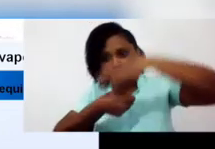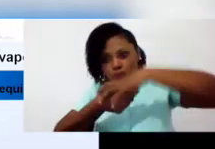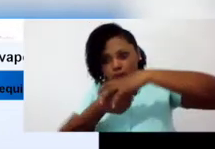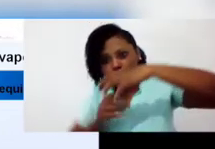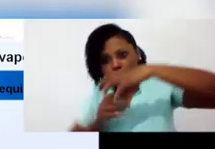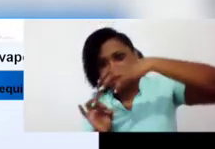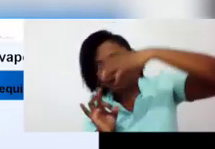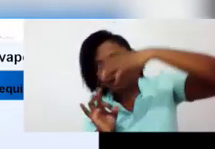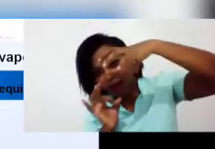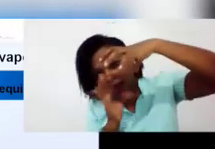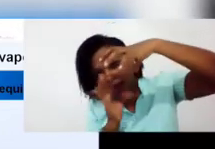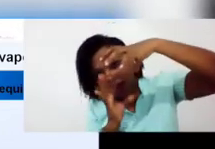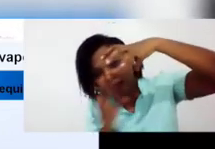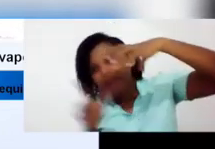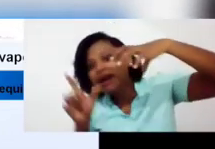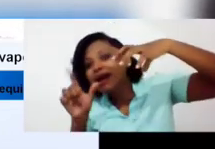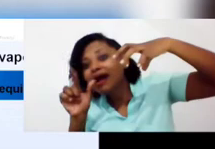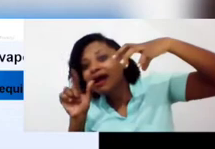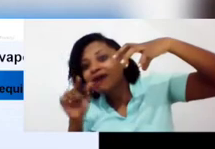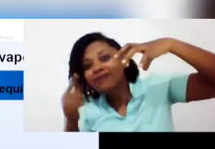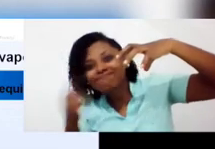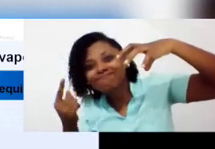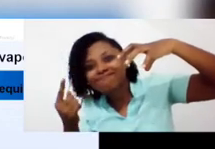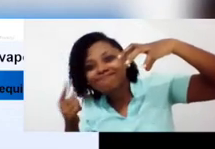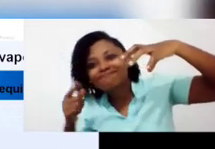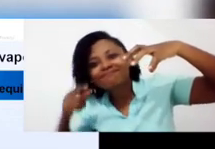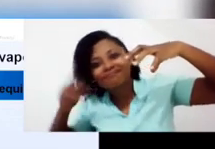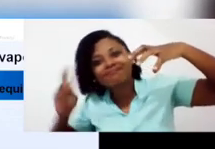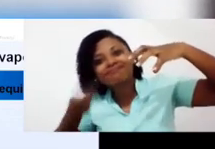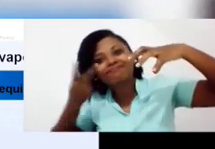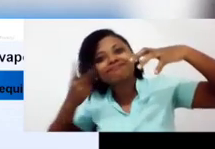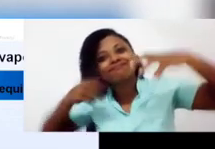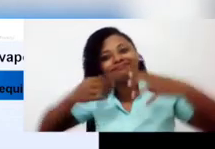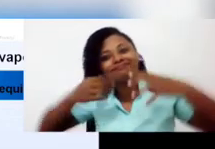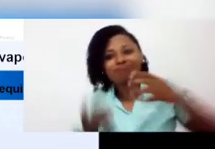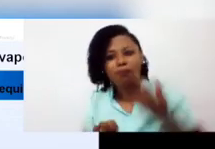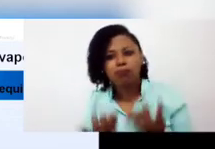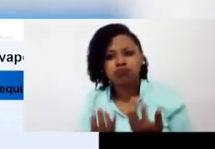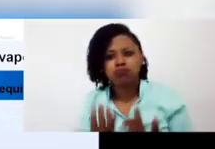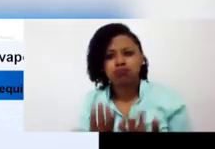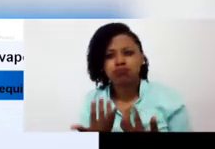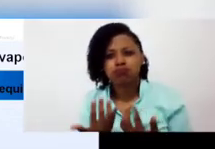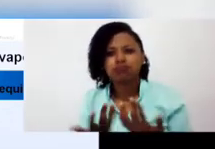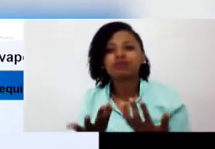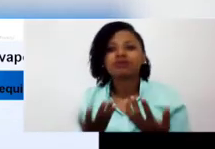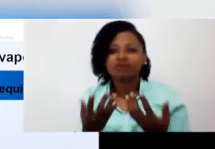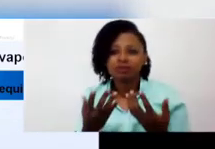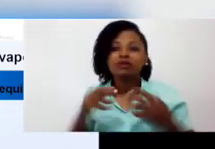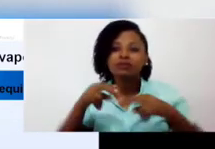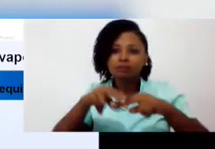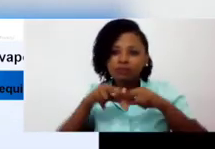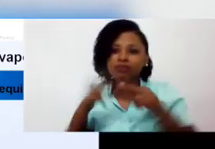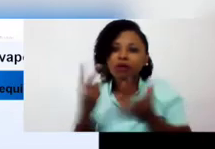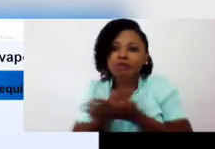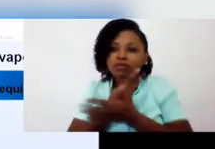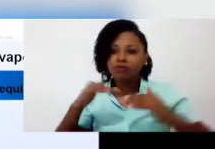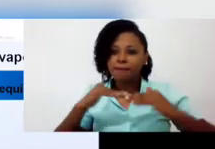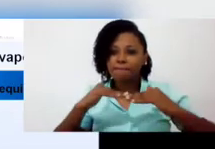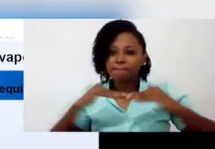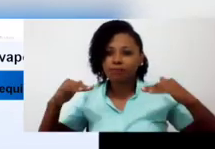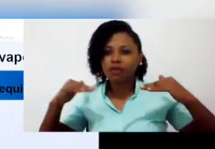estado líquido. Então, para cada molécula que vai para o estado de vapor, vem uma molécula para o estado líquido. Por isso, a gente